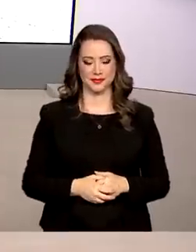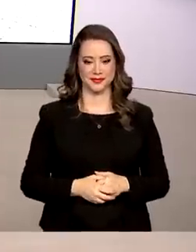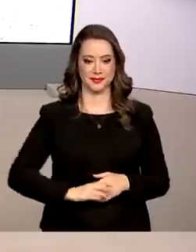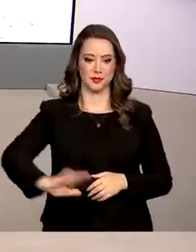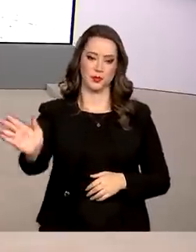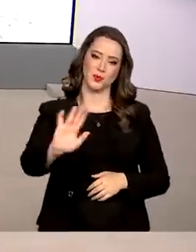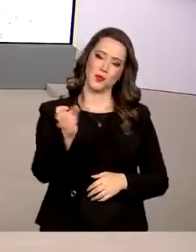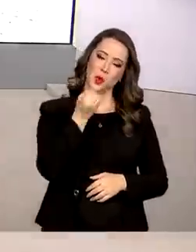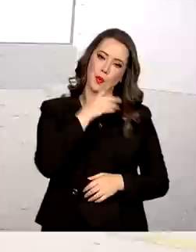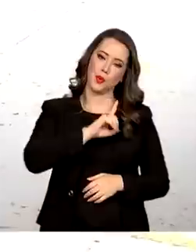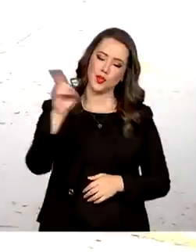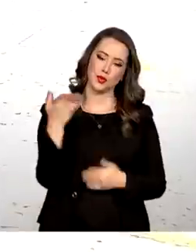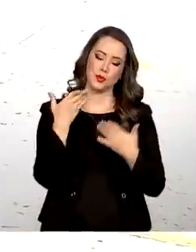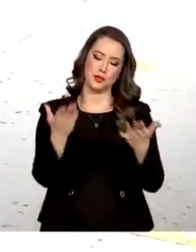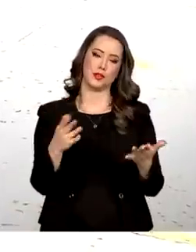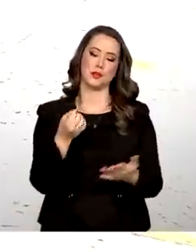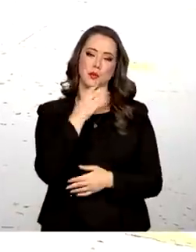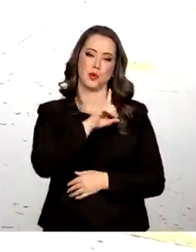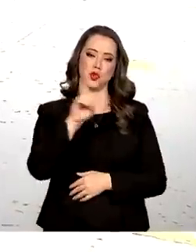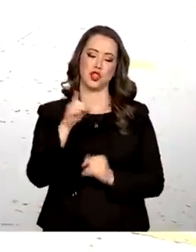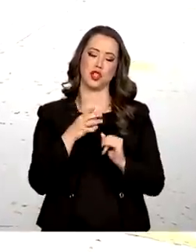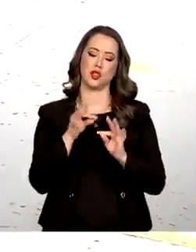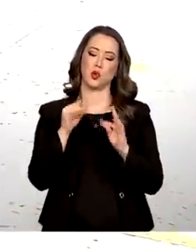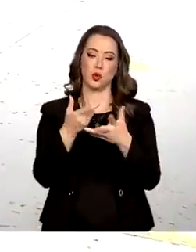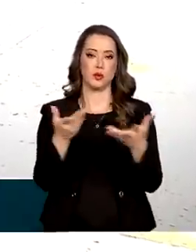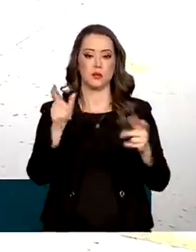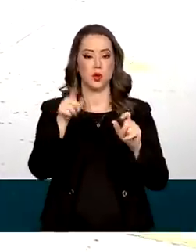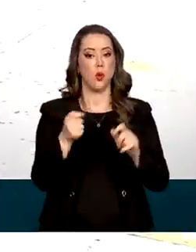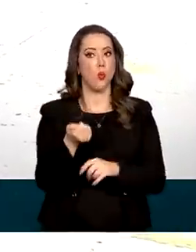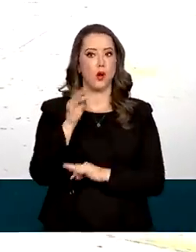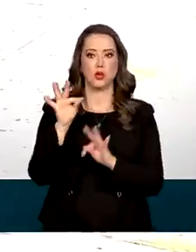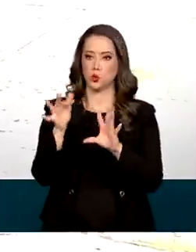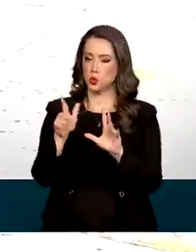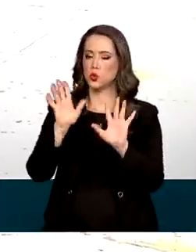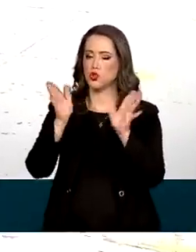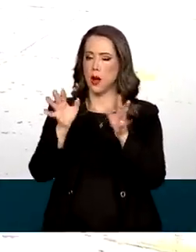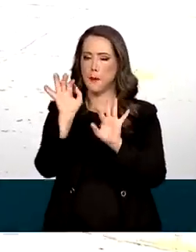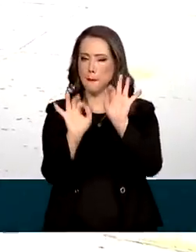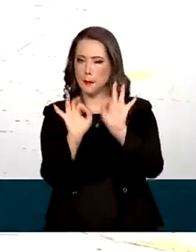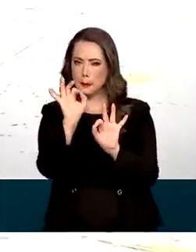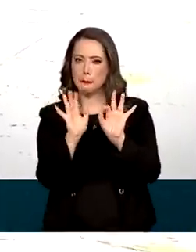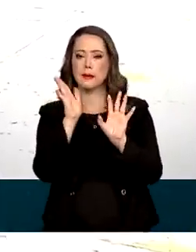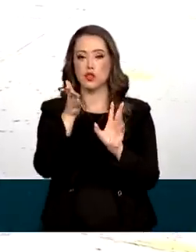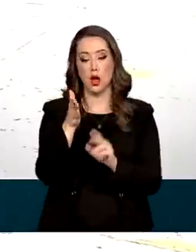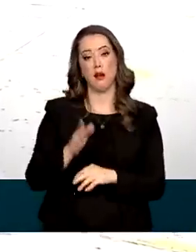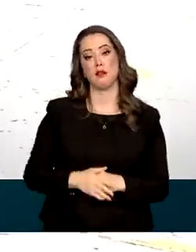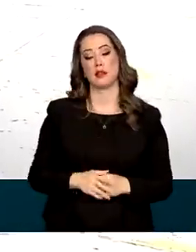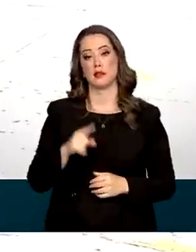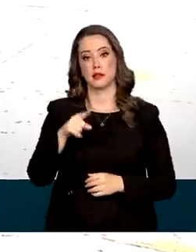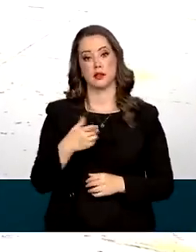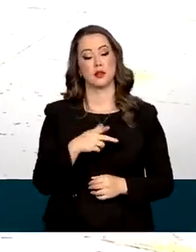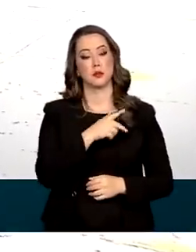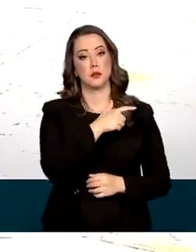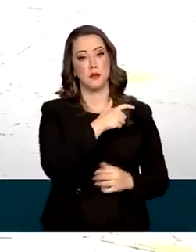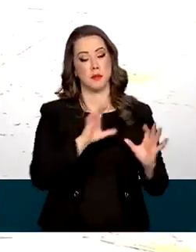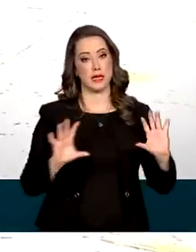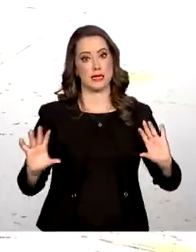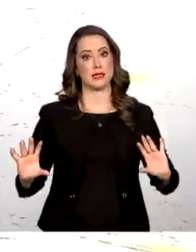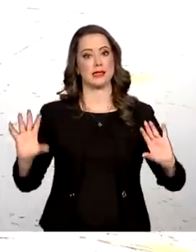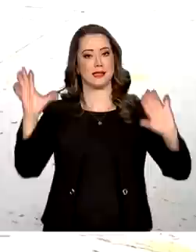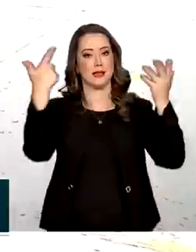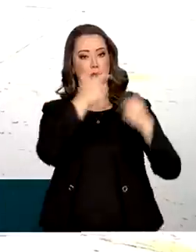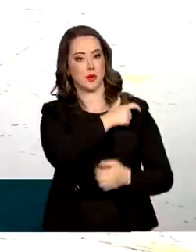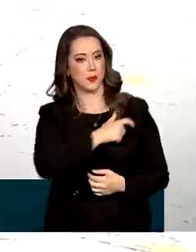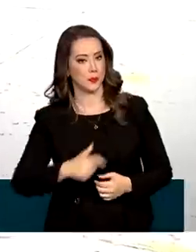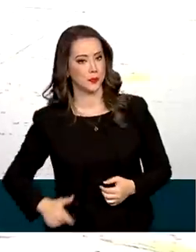Oi Renata bom dia para você bom dia a todos já tá quase tudo pronto para cerimônia de posse do presidente eleito Luiz Inácio Lula da Silva